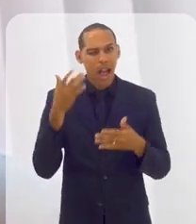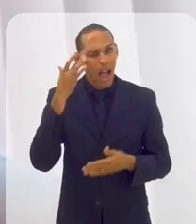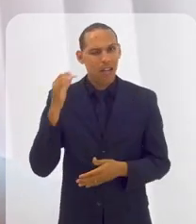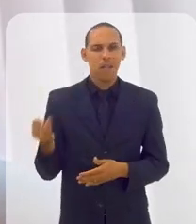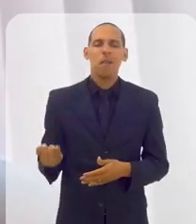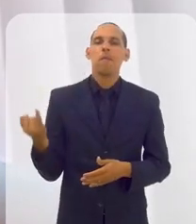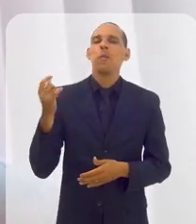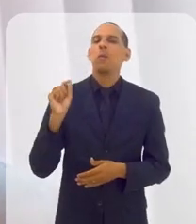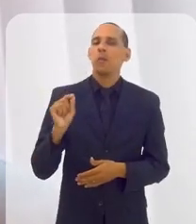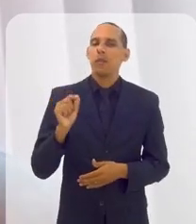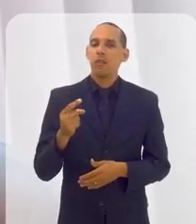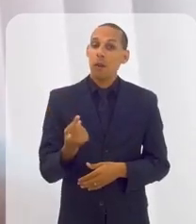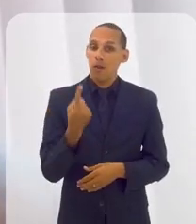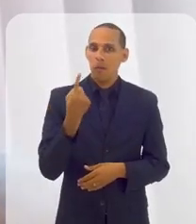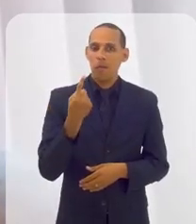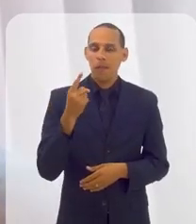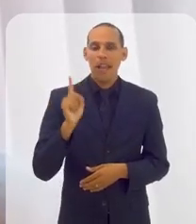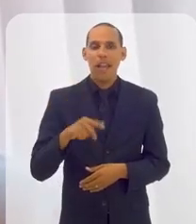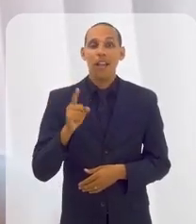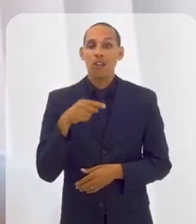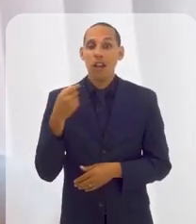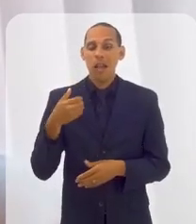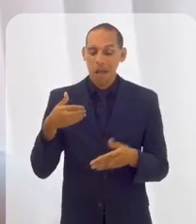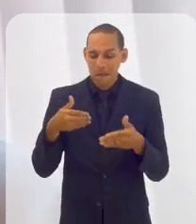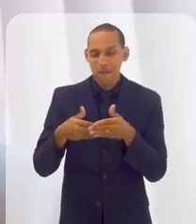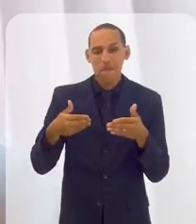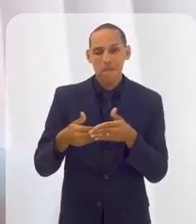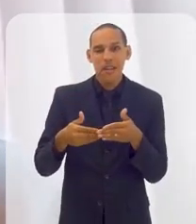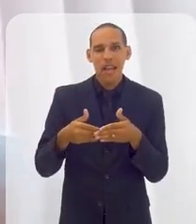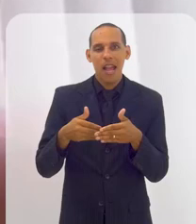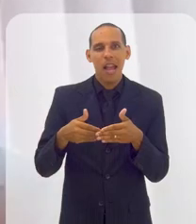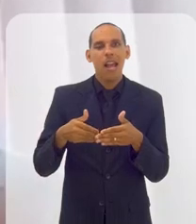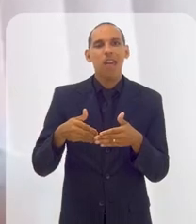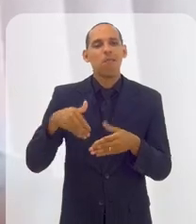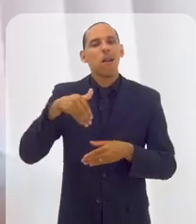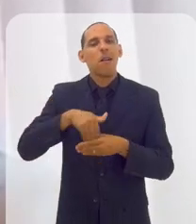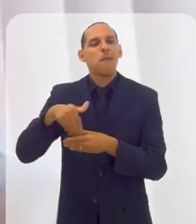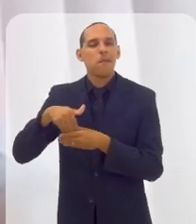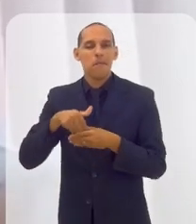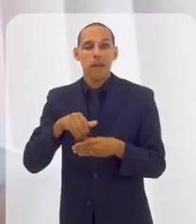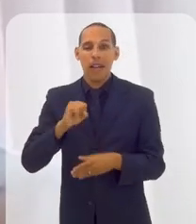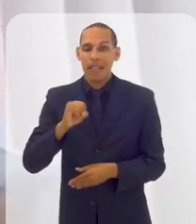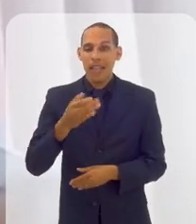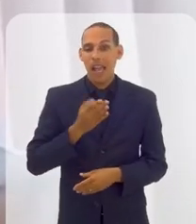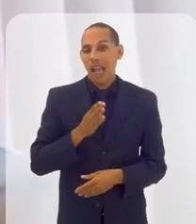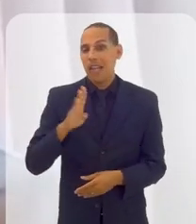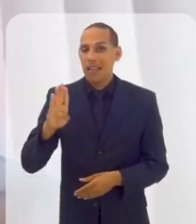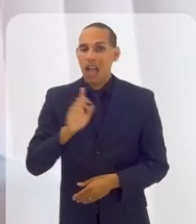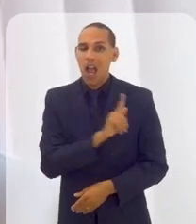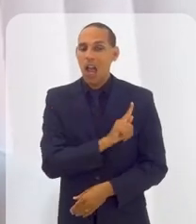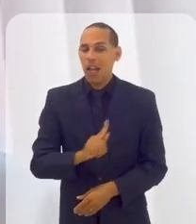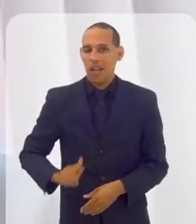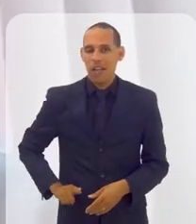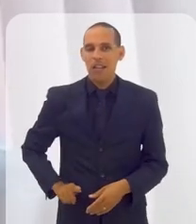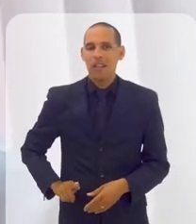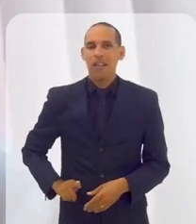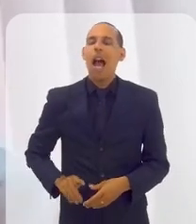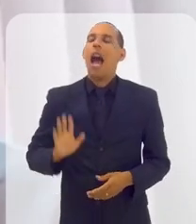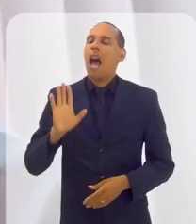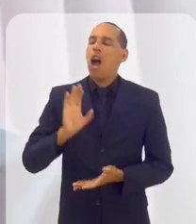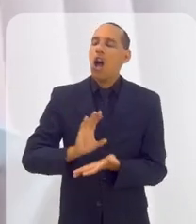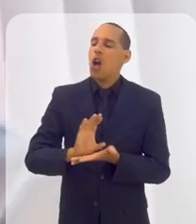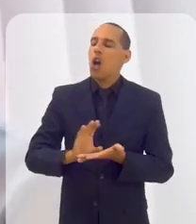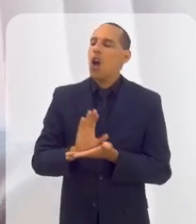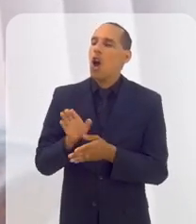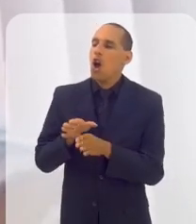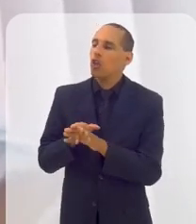fundamental. Nós estamos à beira das eleições. Se todos os candidatos a governador me dissem assim, que o Conselho quer apresentar